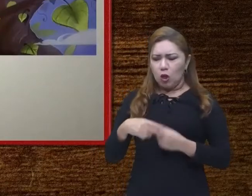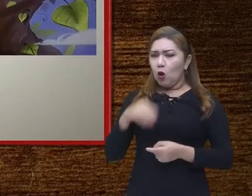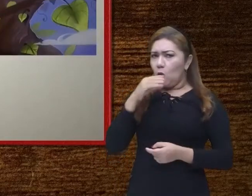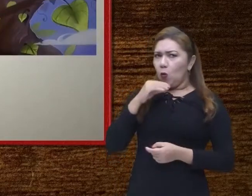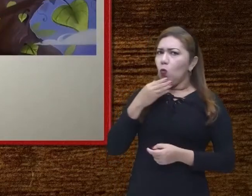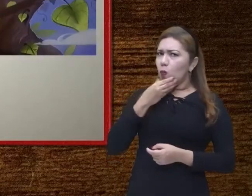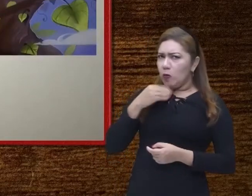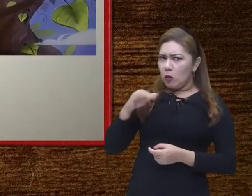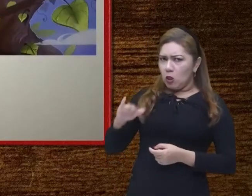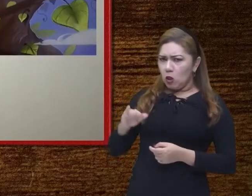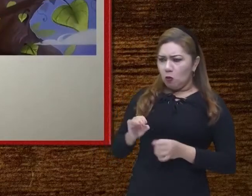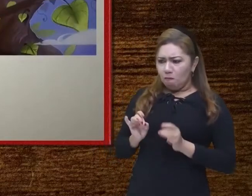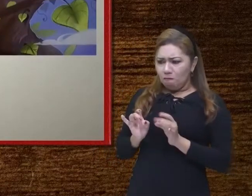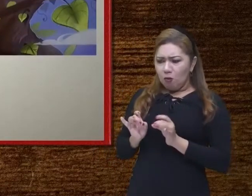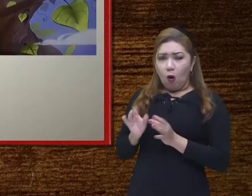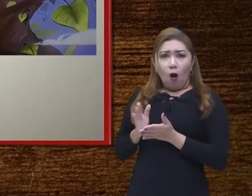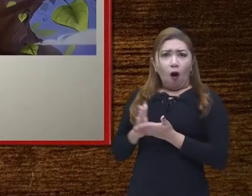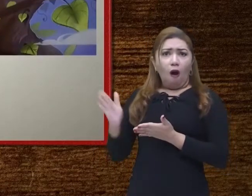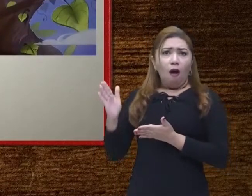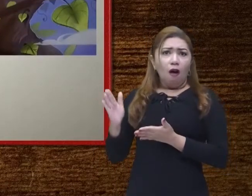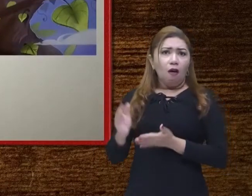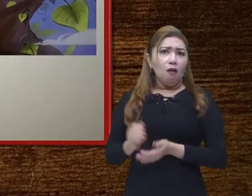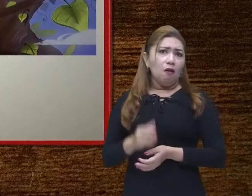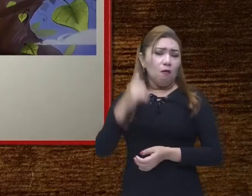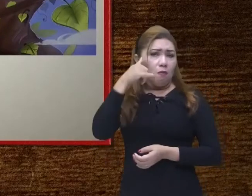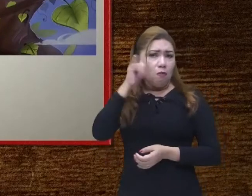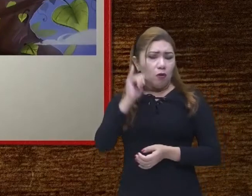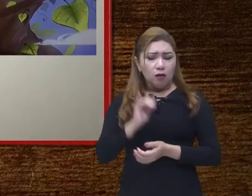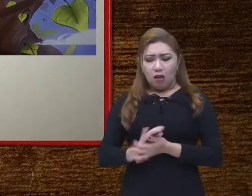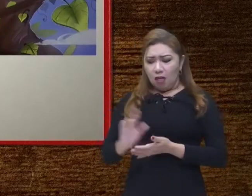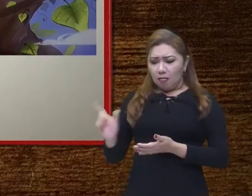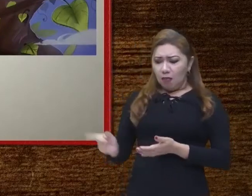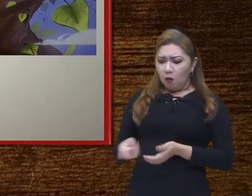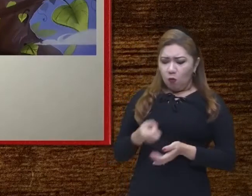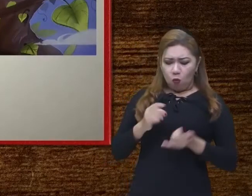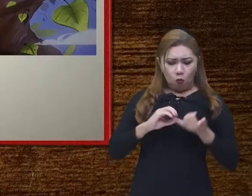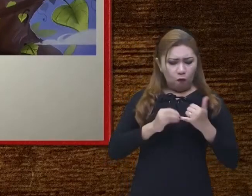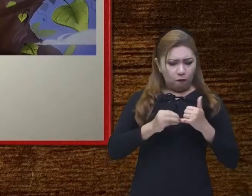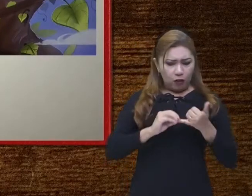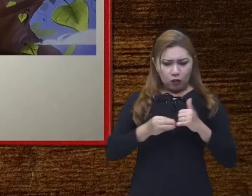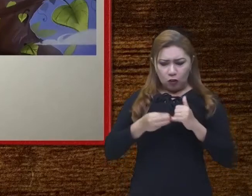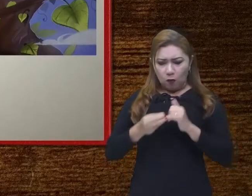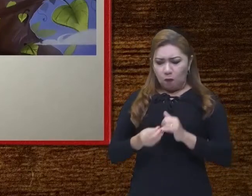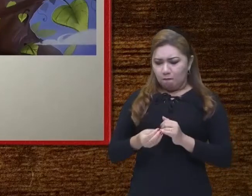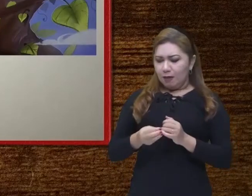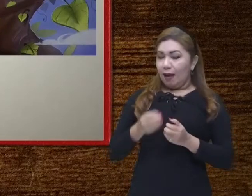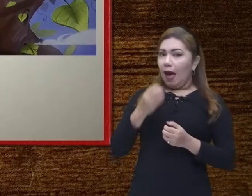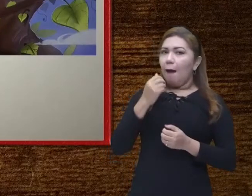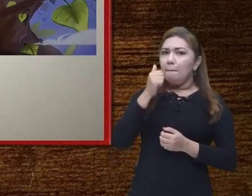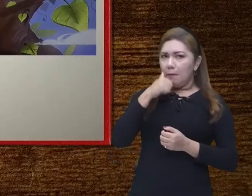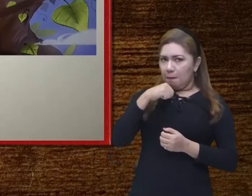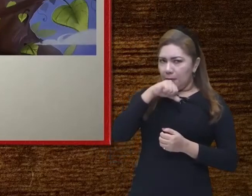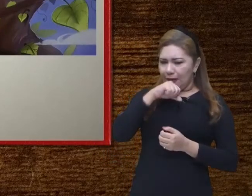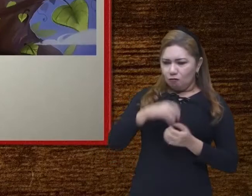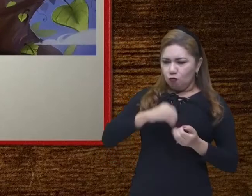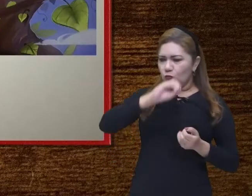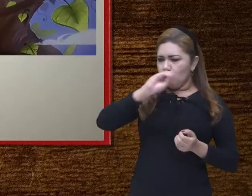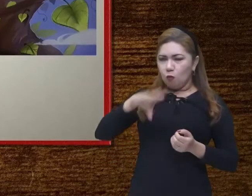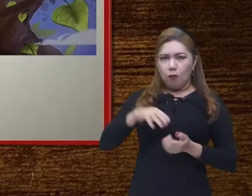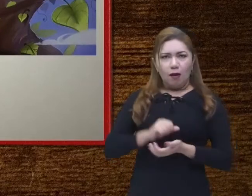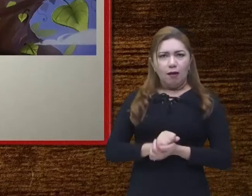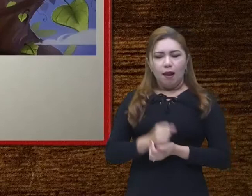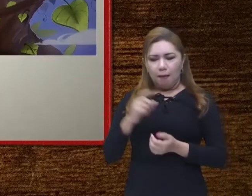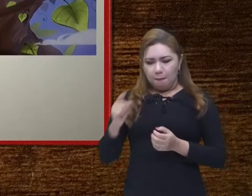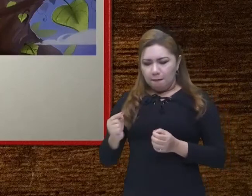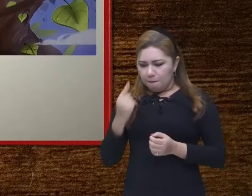Na manhã seguinte, ao acordar, o João viu um enorme pé de feijão que subia até o céu. Curioso, o